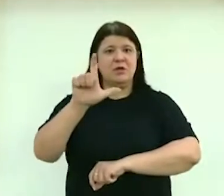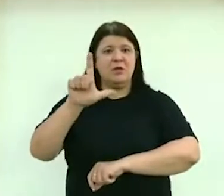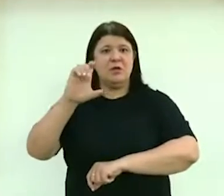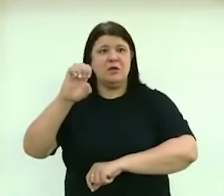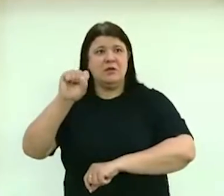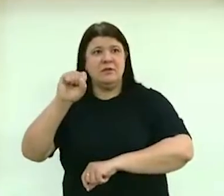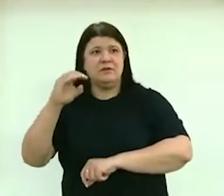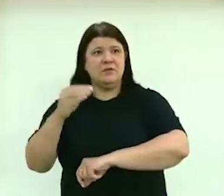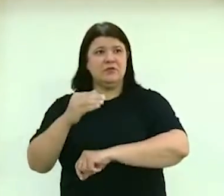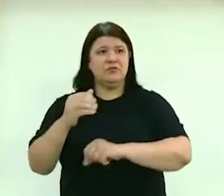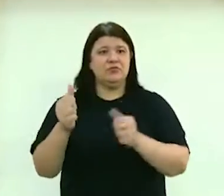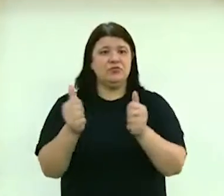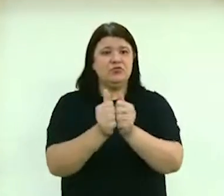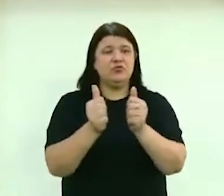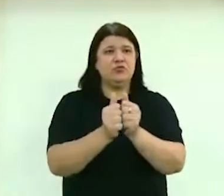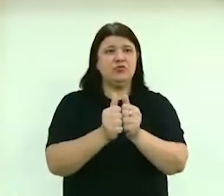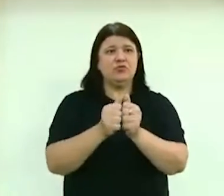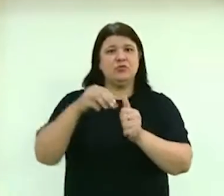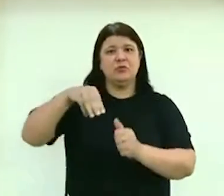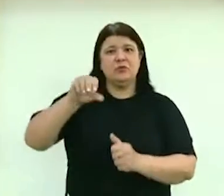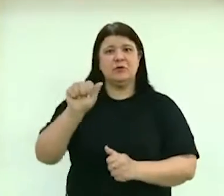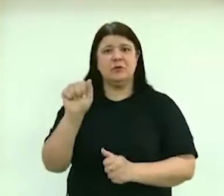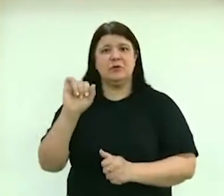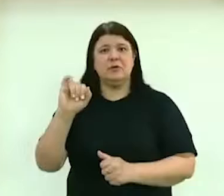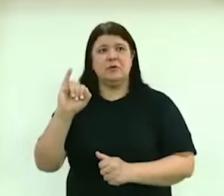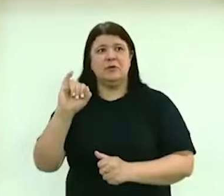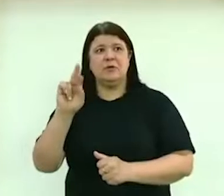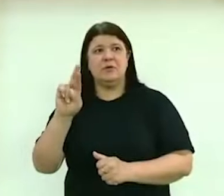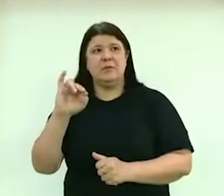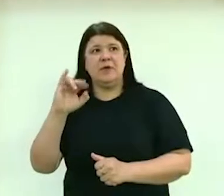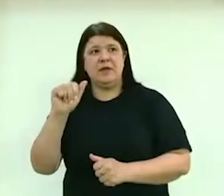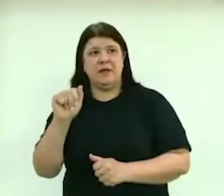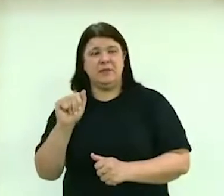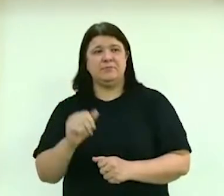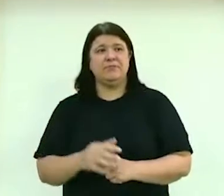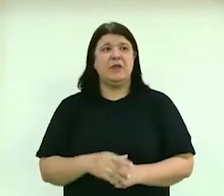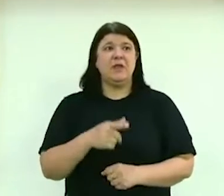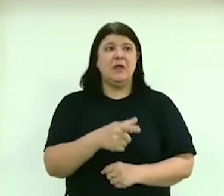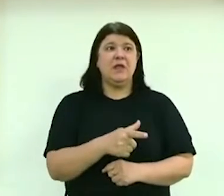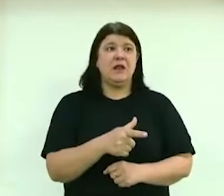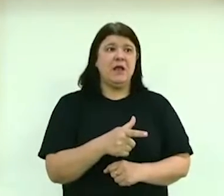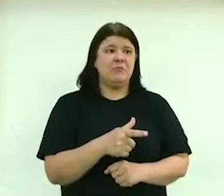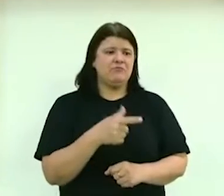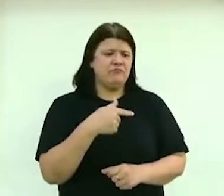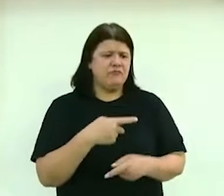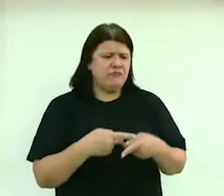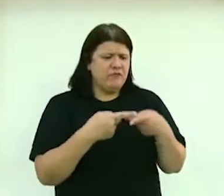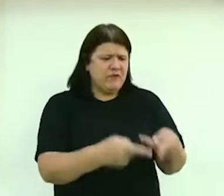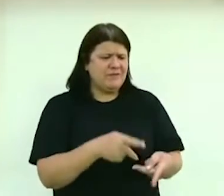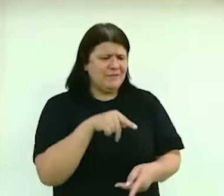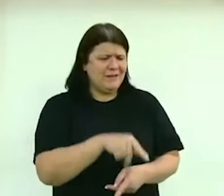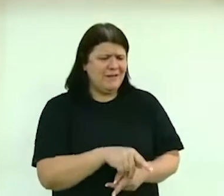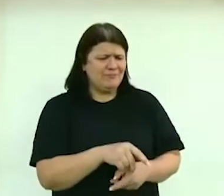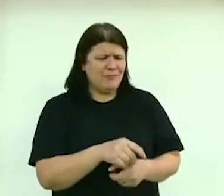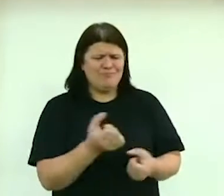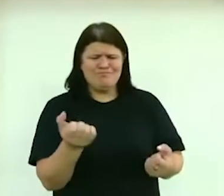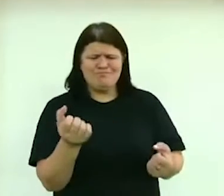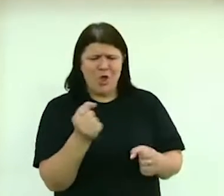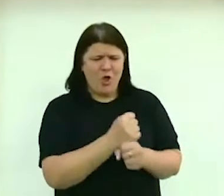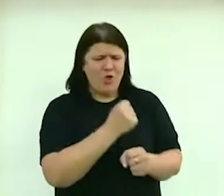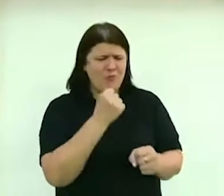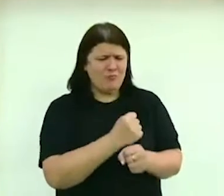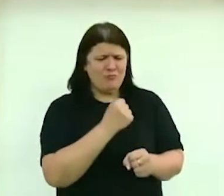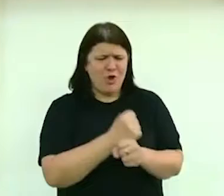Calvino, no bairro da Vila Antártica. Recentemente, fui chamado por moradores, estive no local e constatei que o serviço ainda não foi